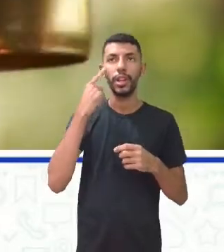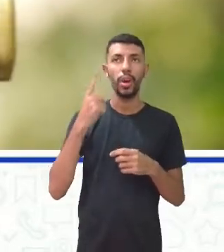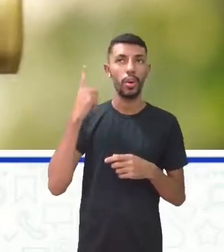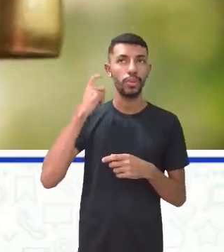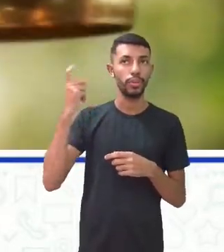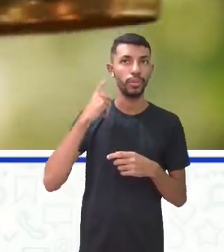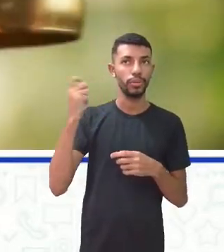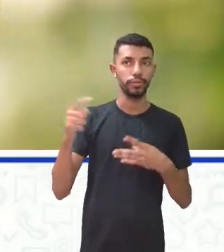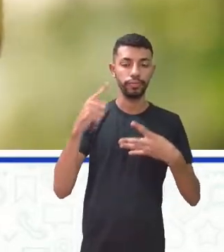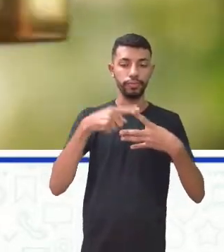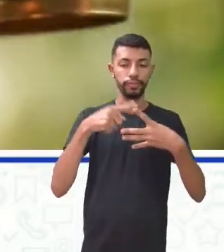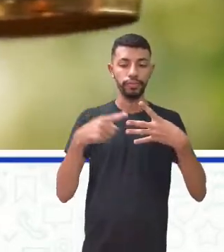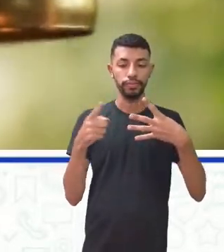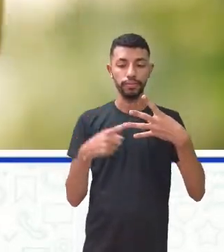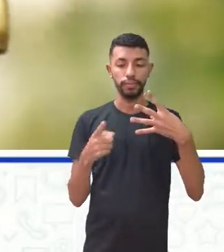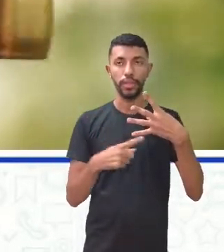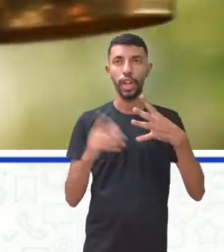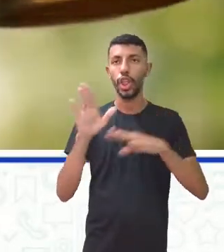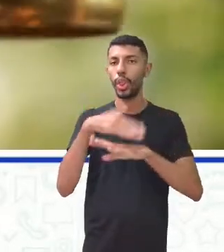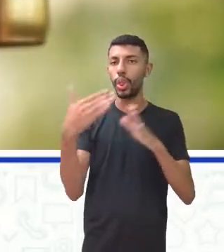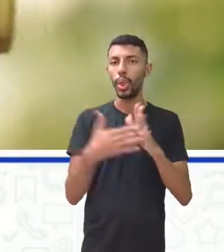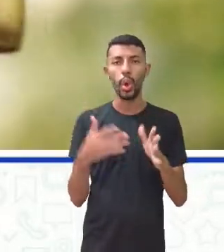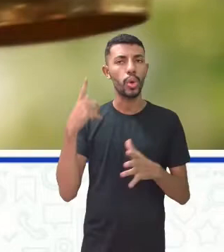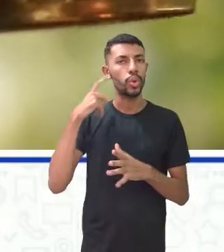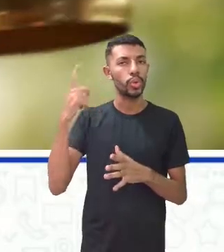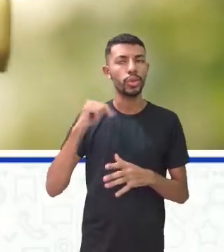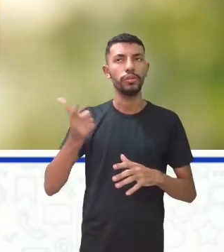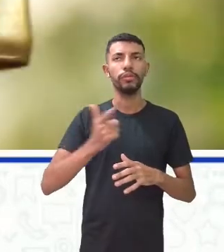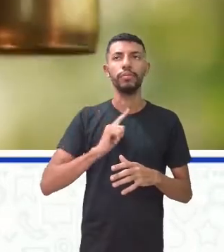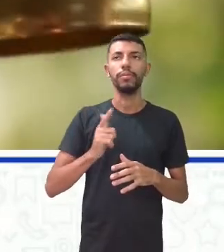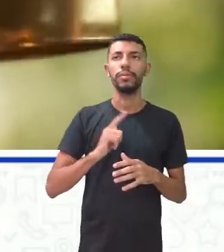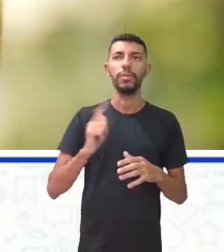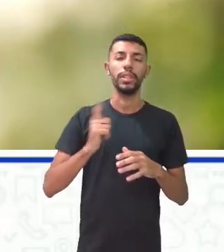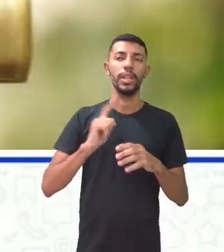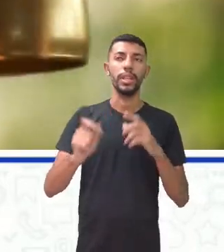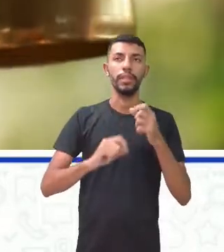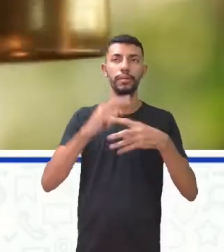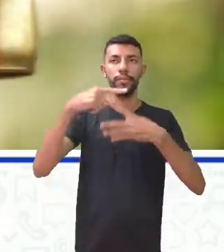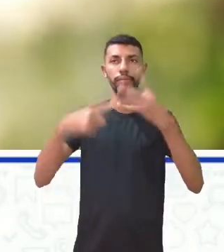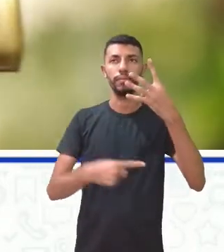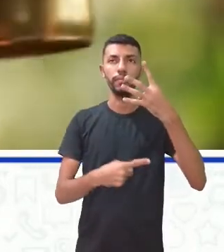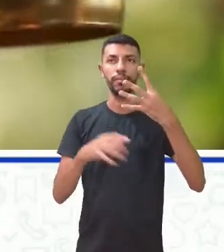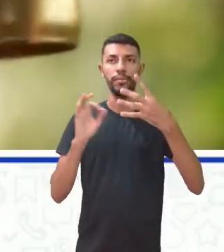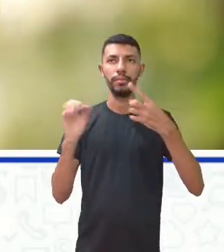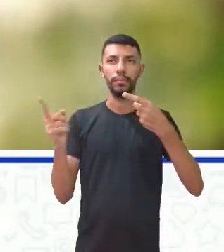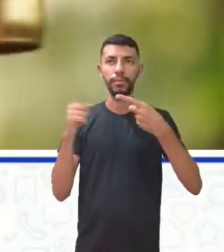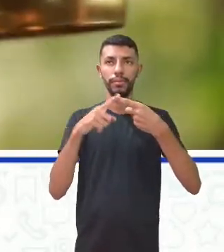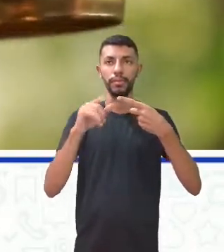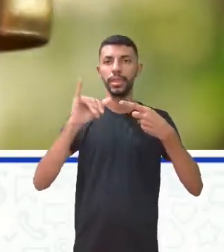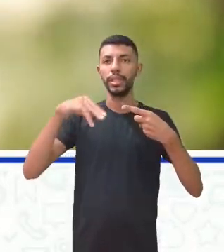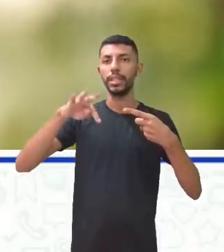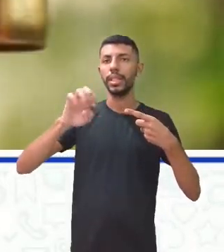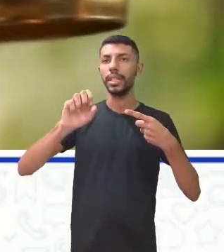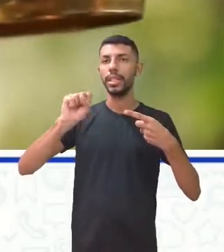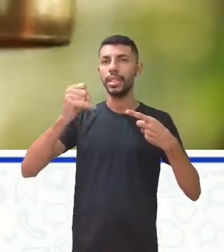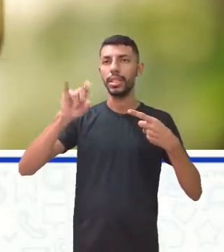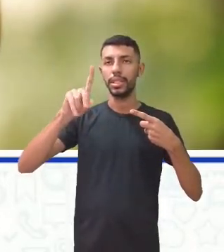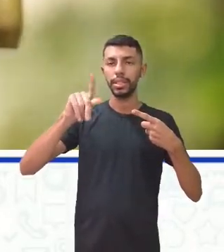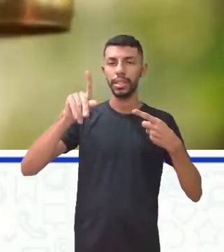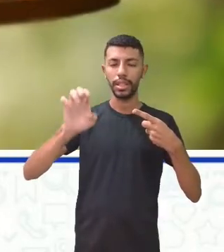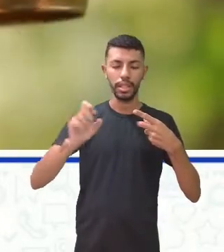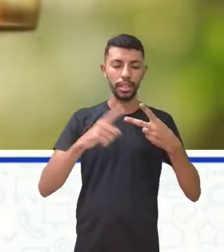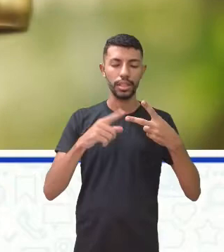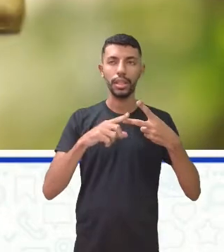som, veja, todos os sons, mesmo os que não são música, têm essas propriedades, que é a intensidade,